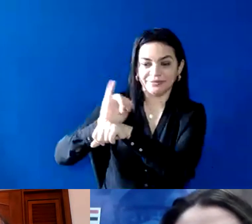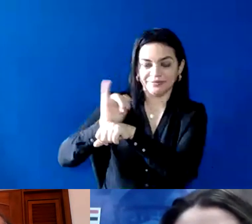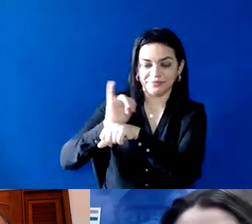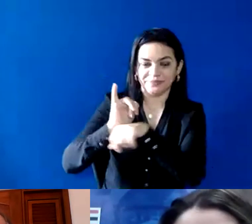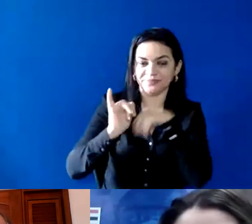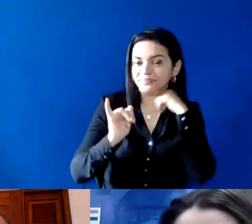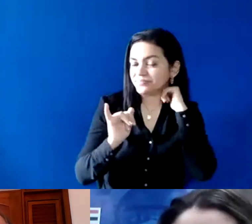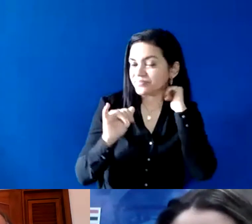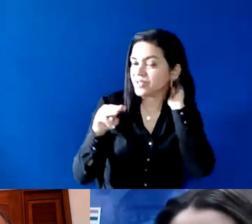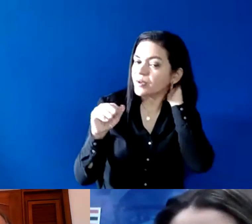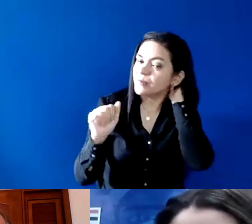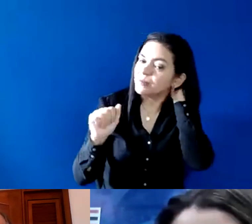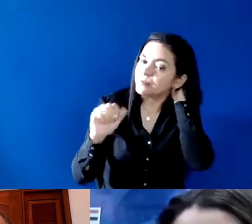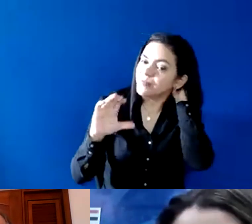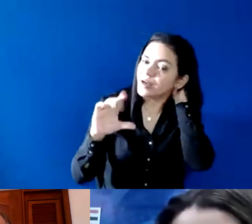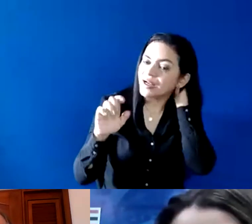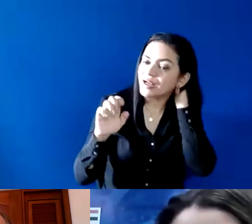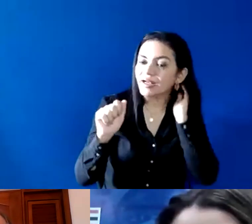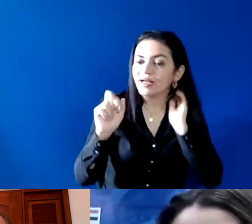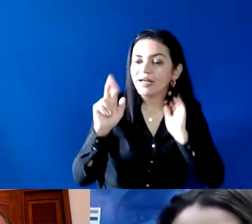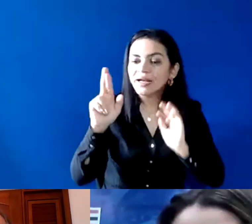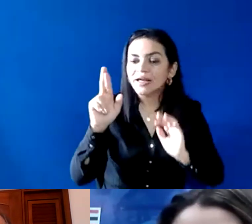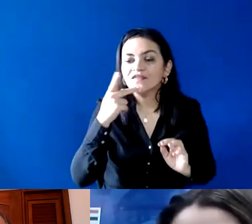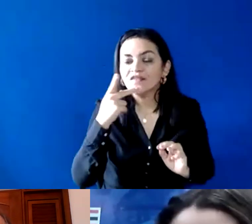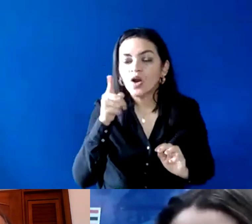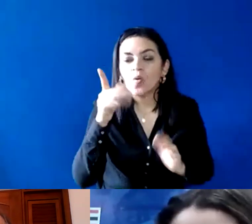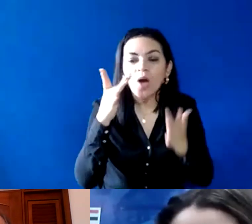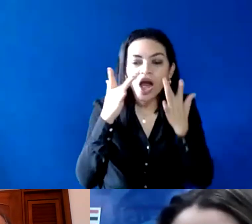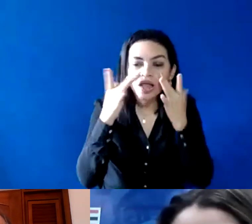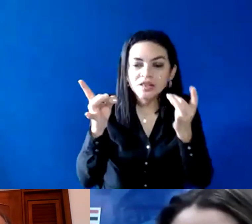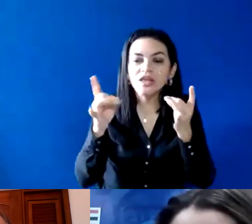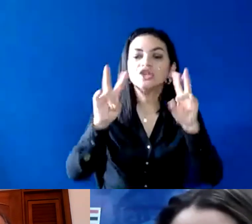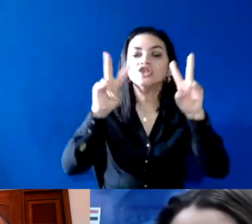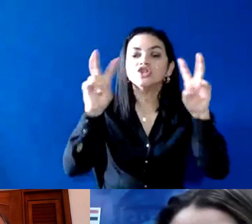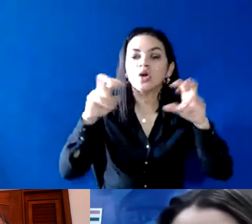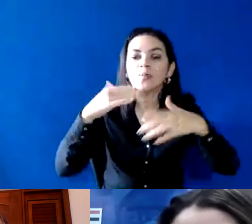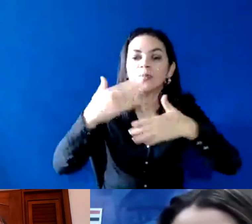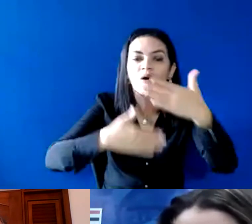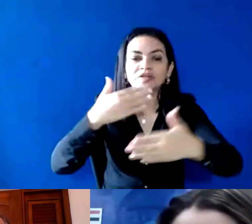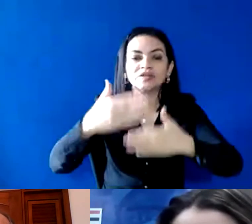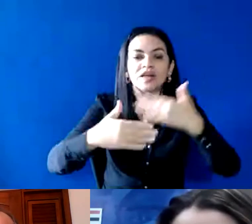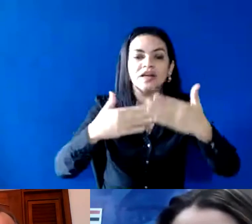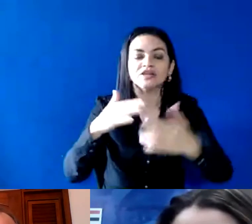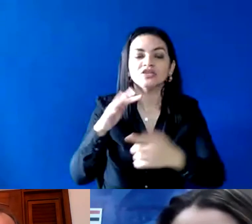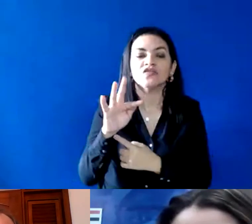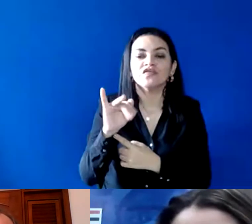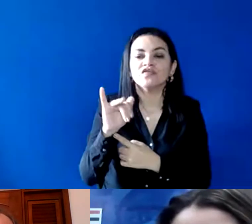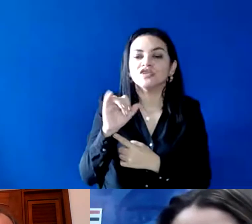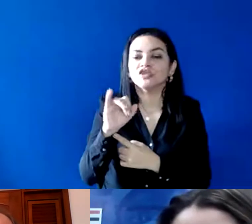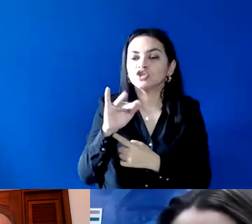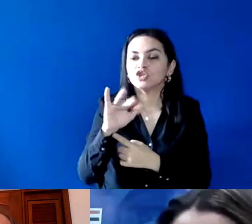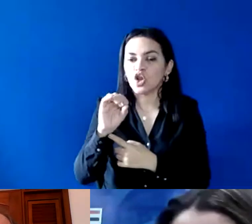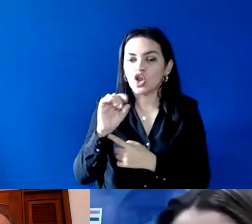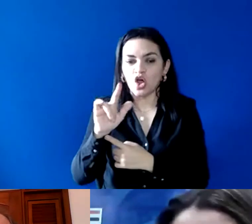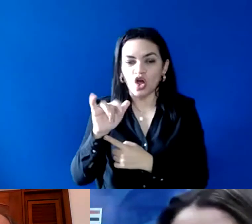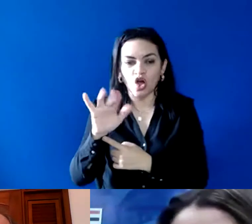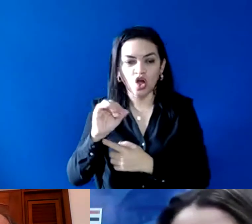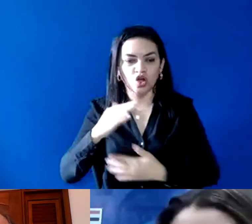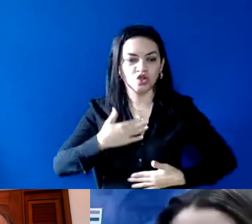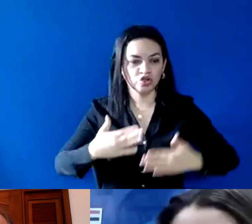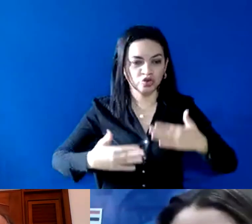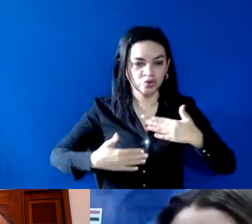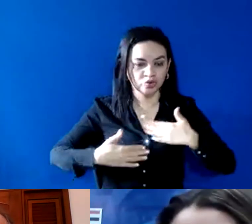A Macleia comentou o atendimento sobre os processos fisiológicos e patológicos referentes à